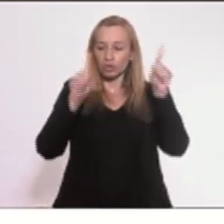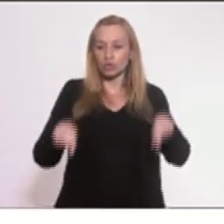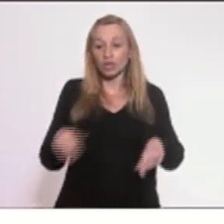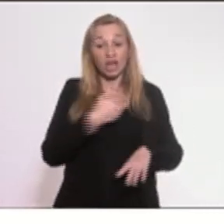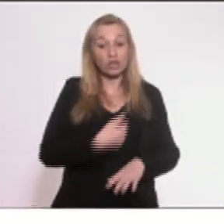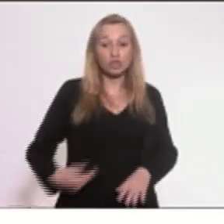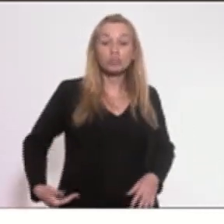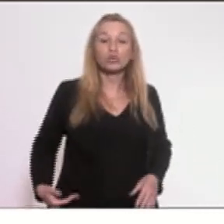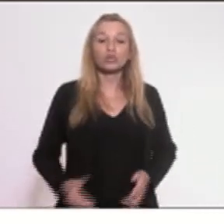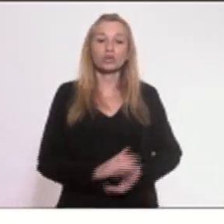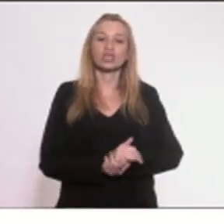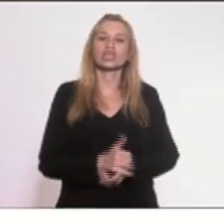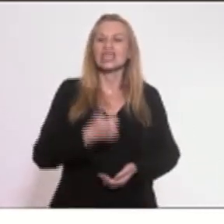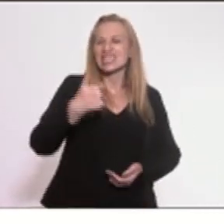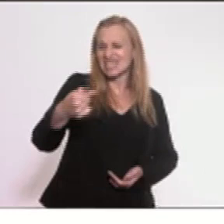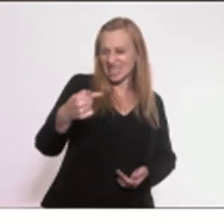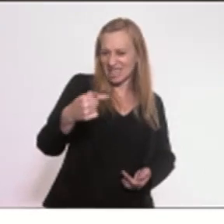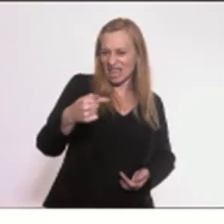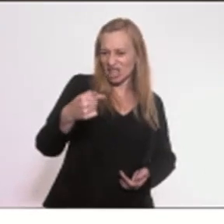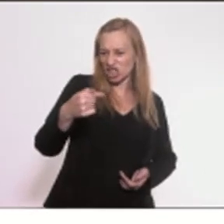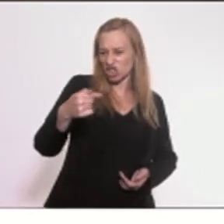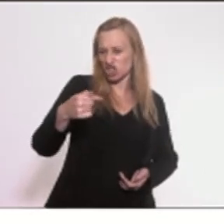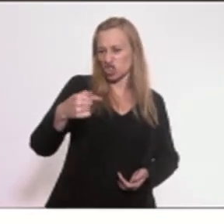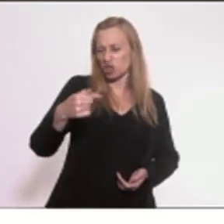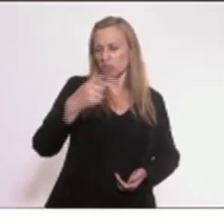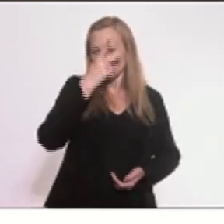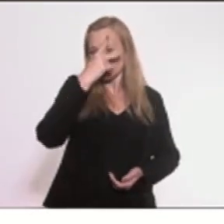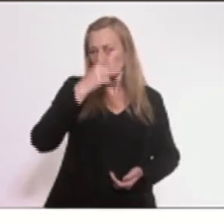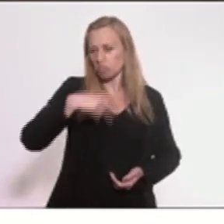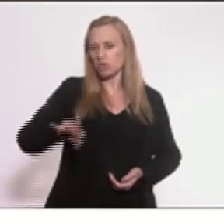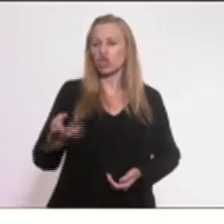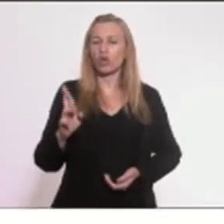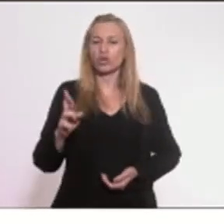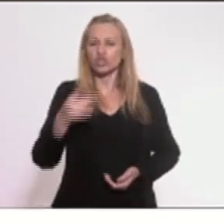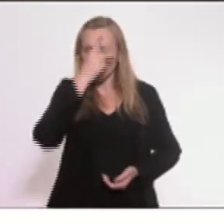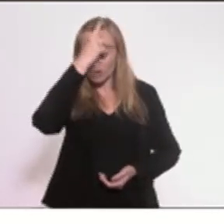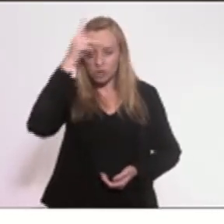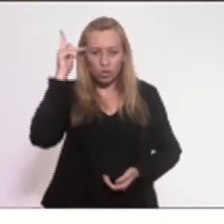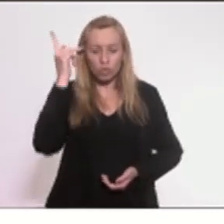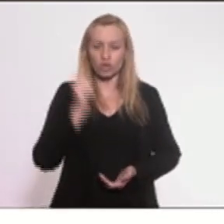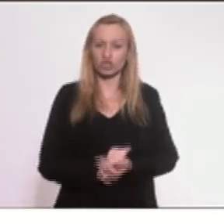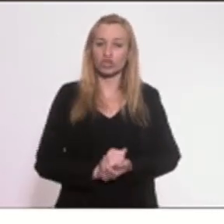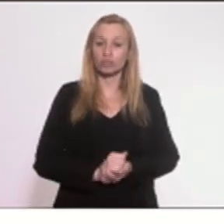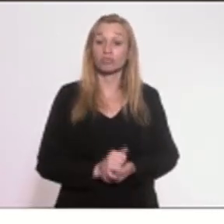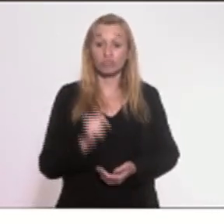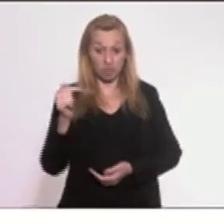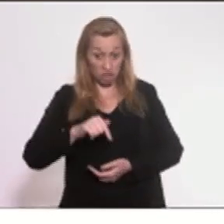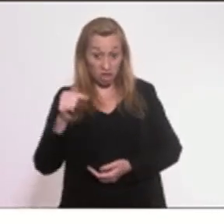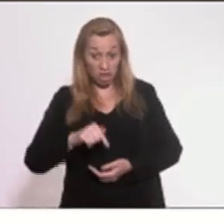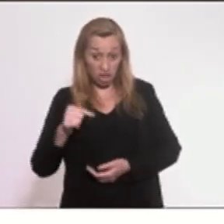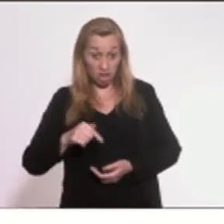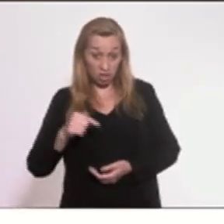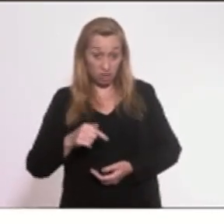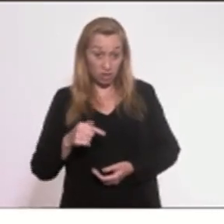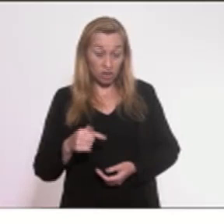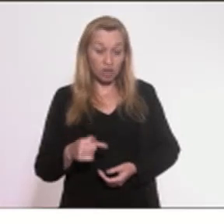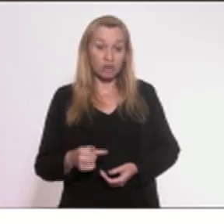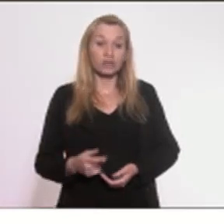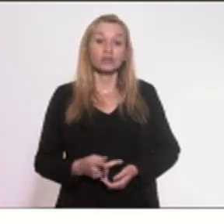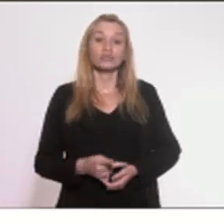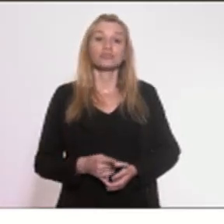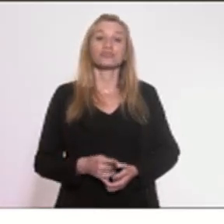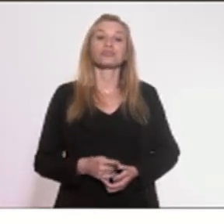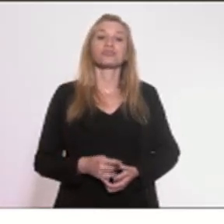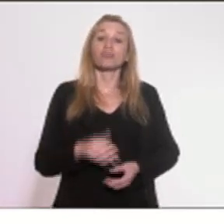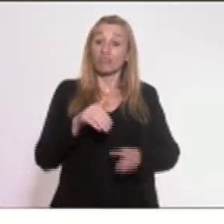População fluminense são 17 milhões de habitantes, que deram a ele aqui uma expressão